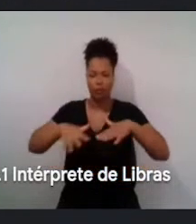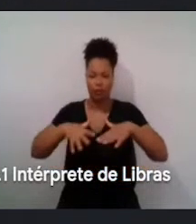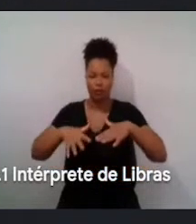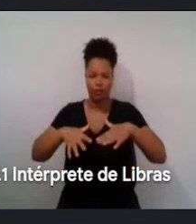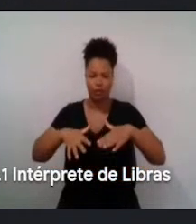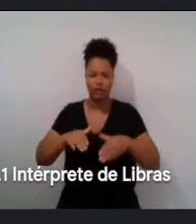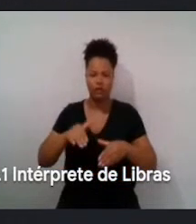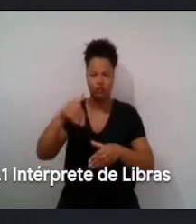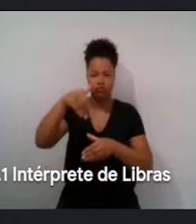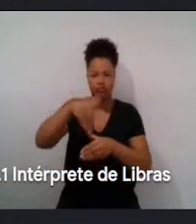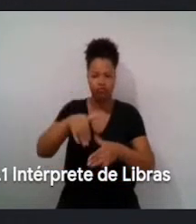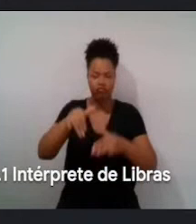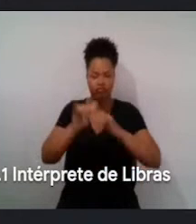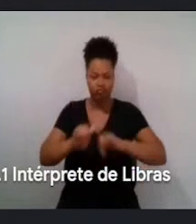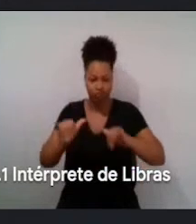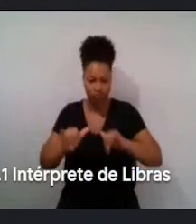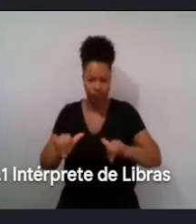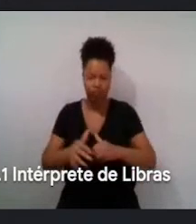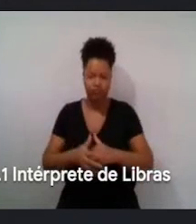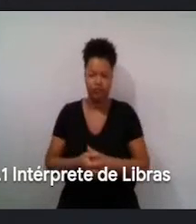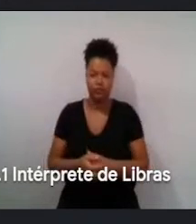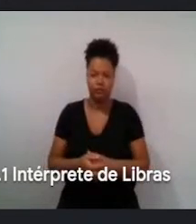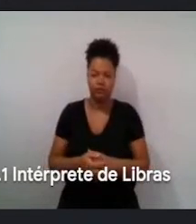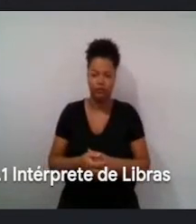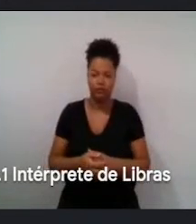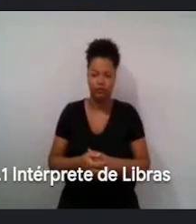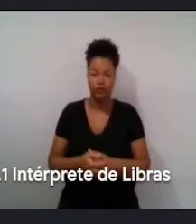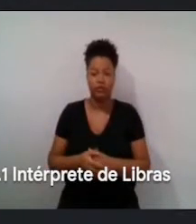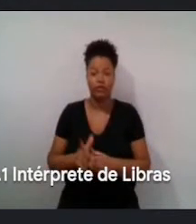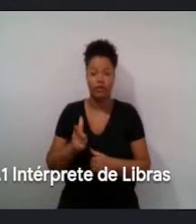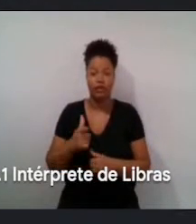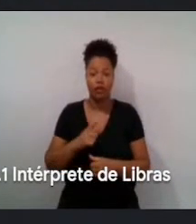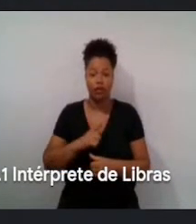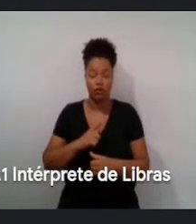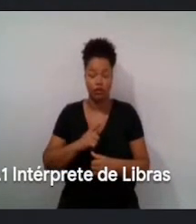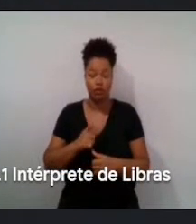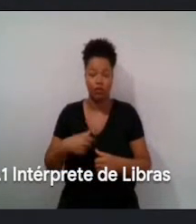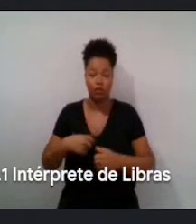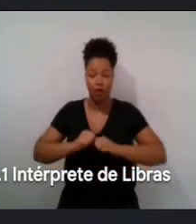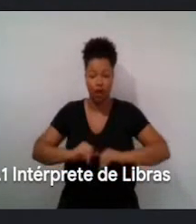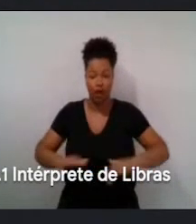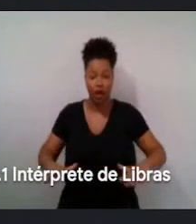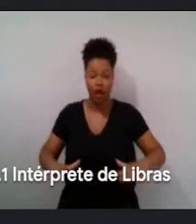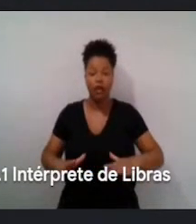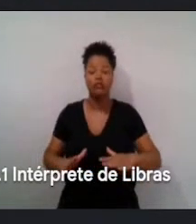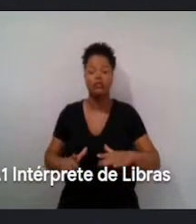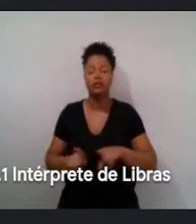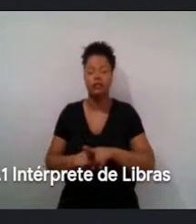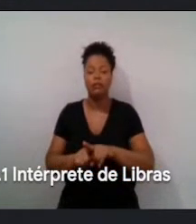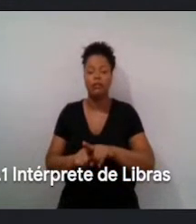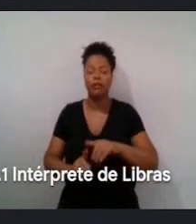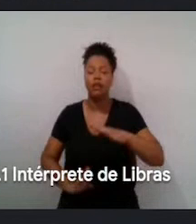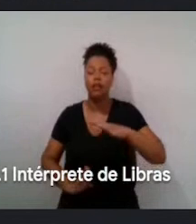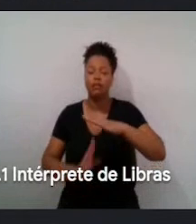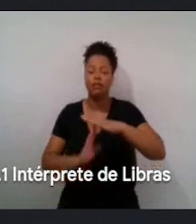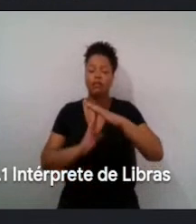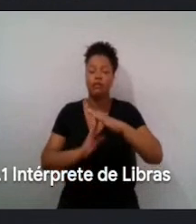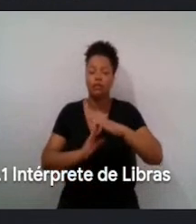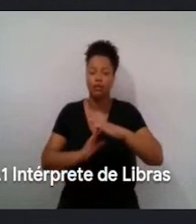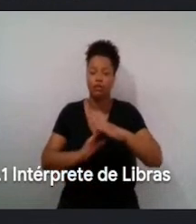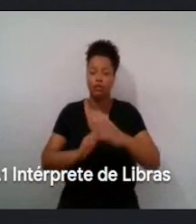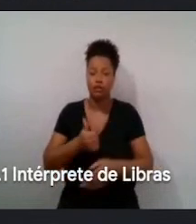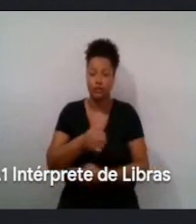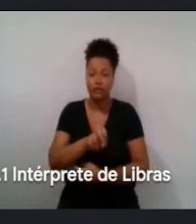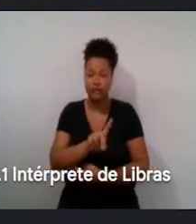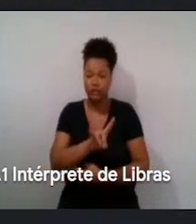primeira inconsistência consiste na extrapolação em 15 dias do prazo para abertura da conta bancária destinada a movimentar